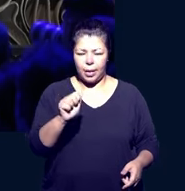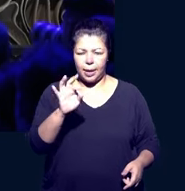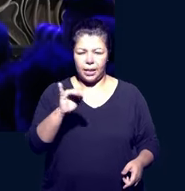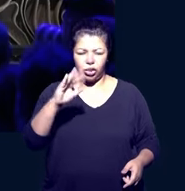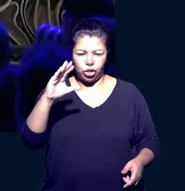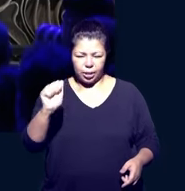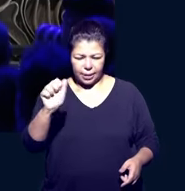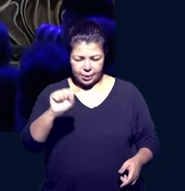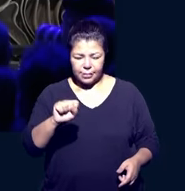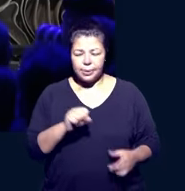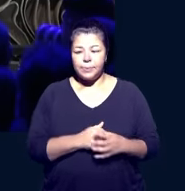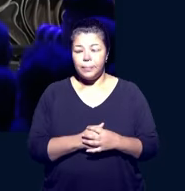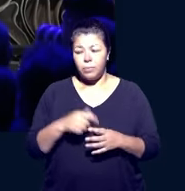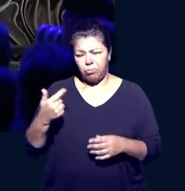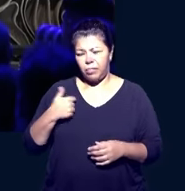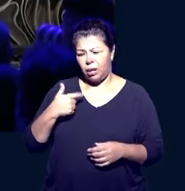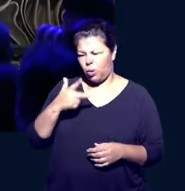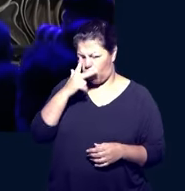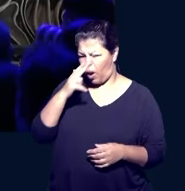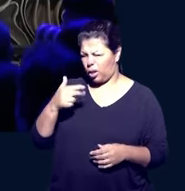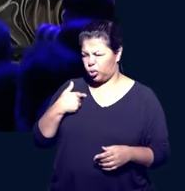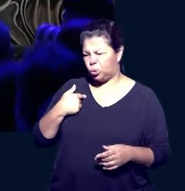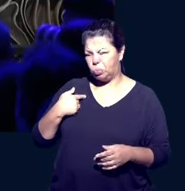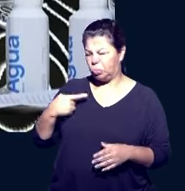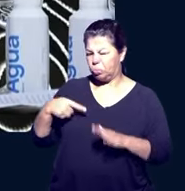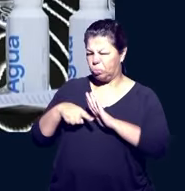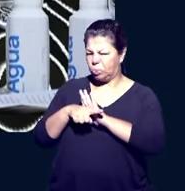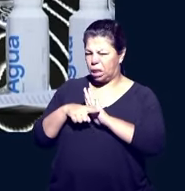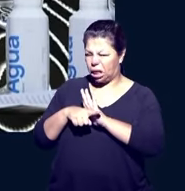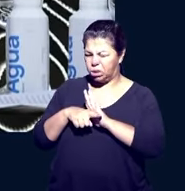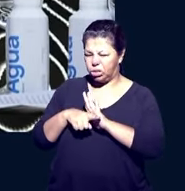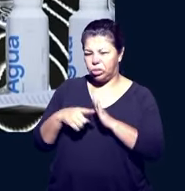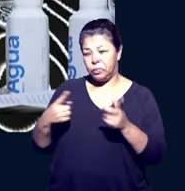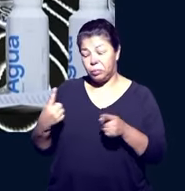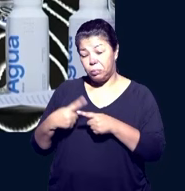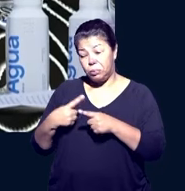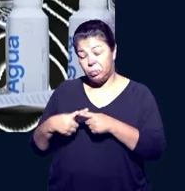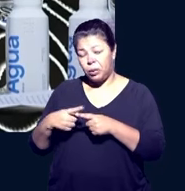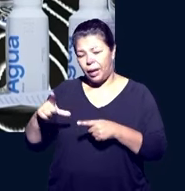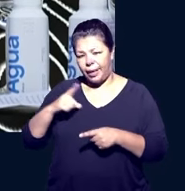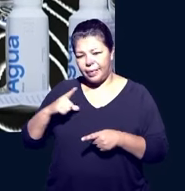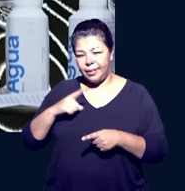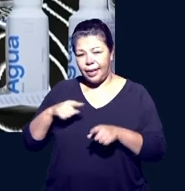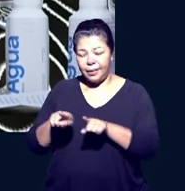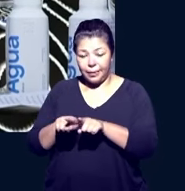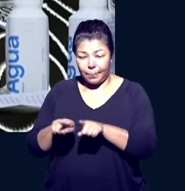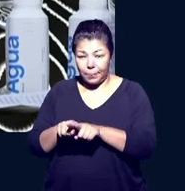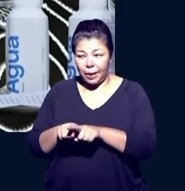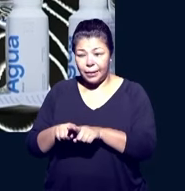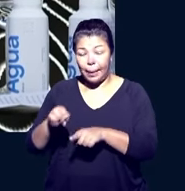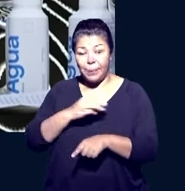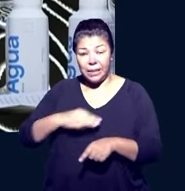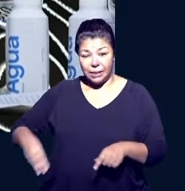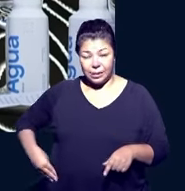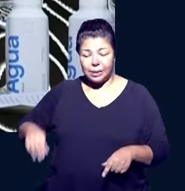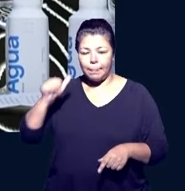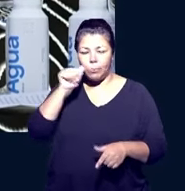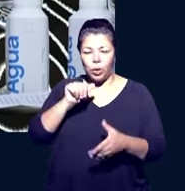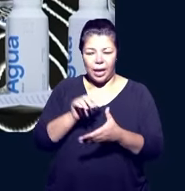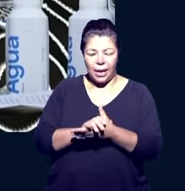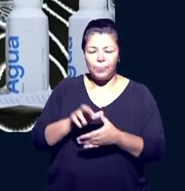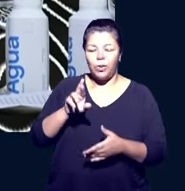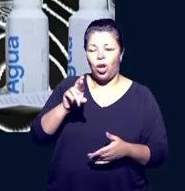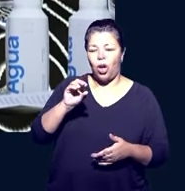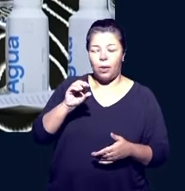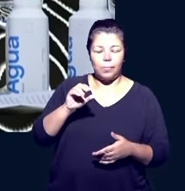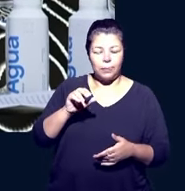negativamente mas acho que o Supremo so a liderança da Ministra Rosa Weber já consertou esse problema e agora